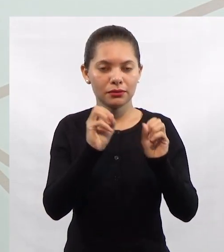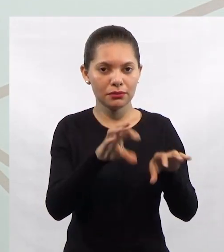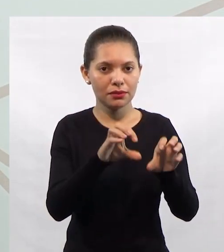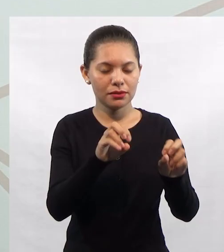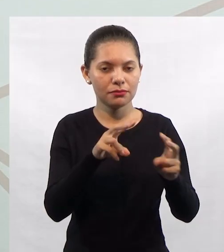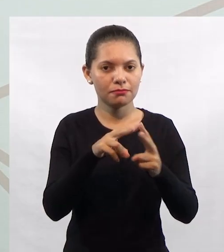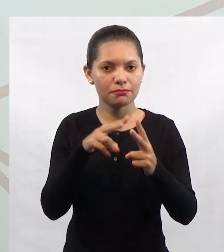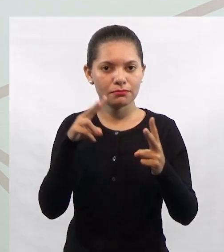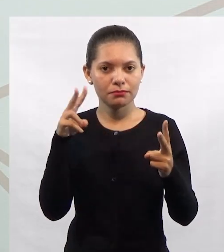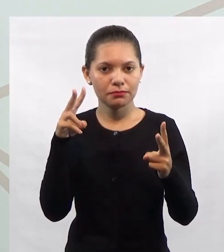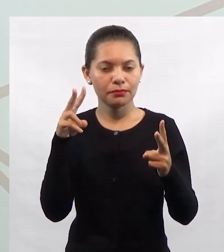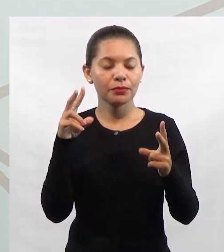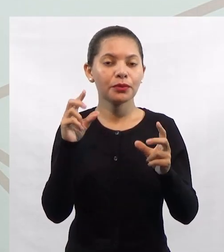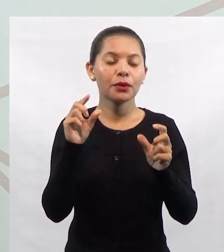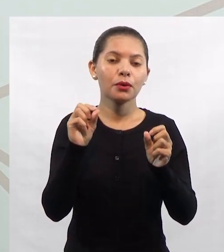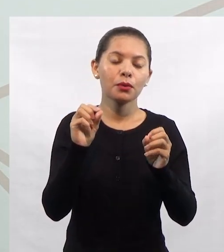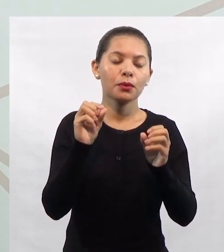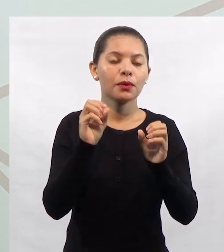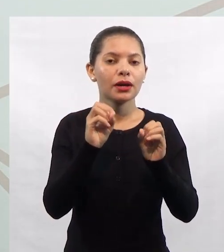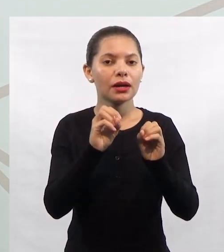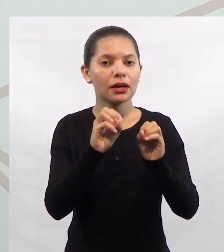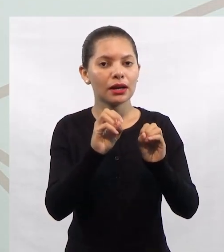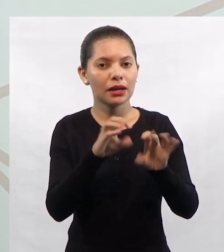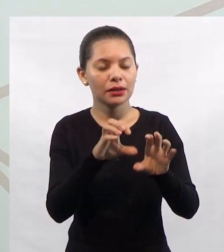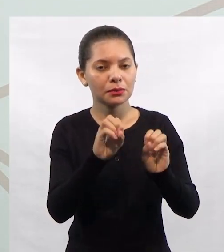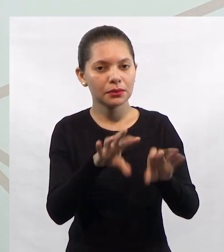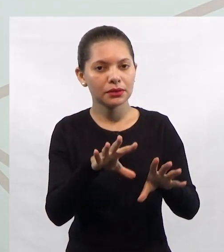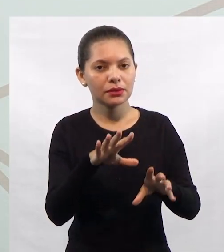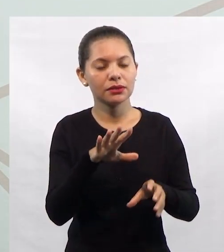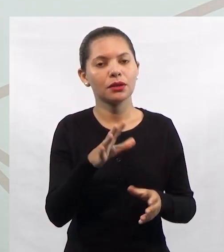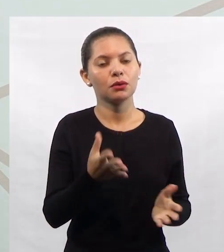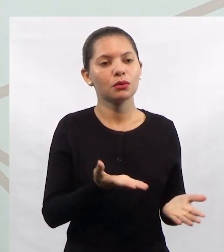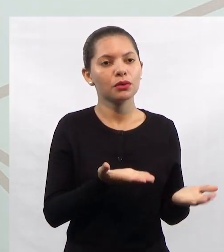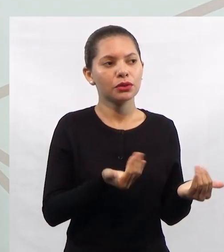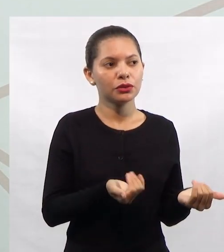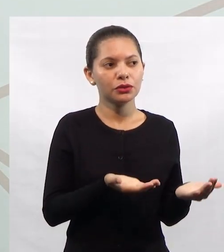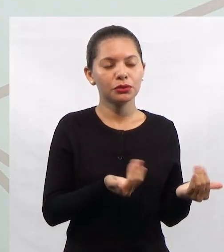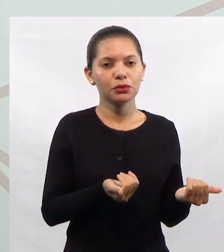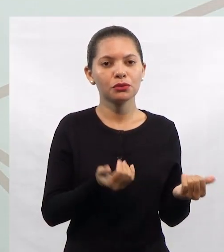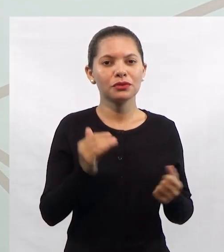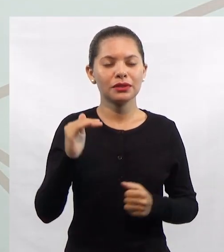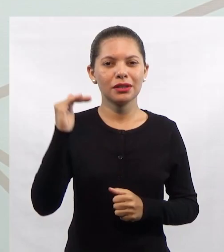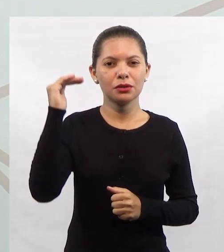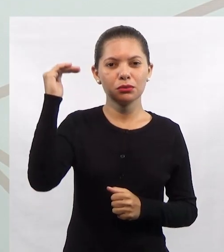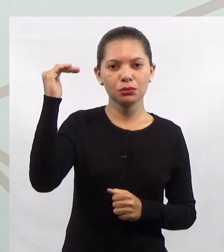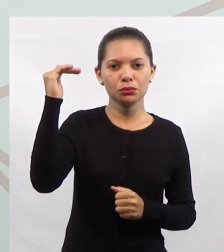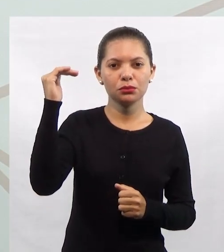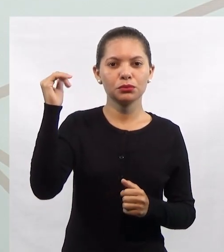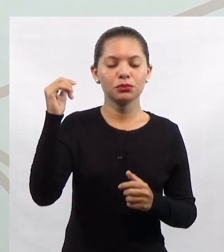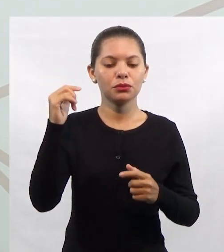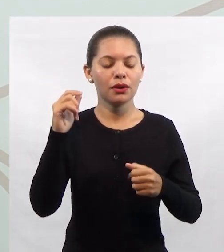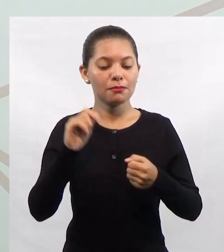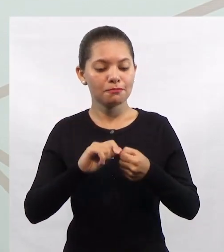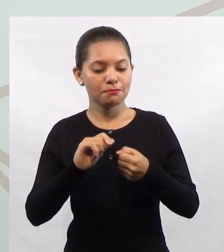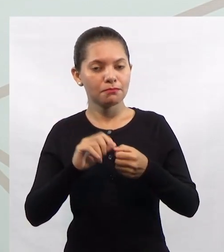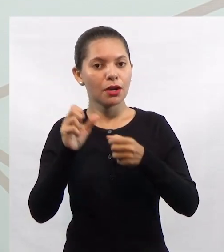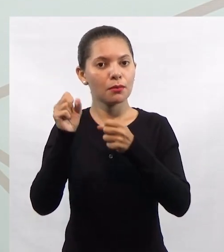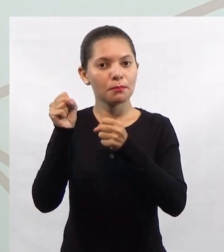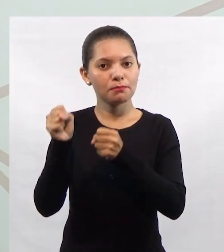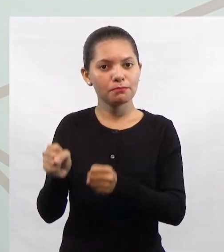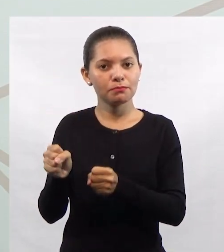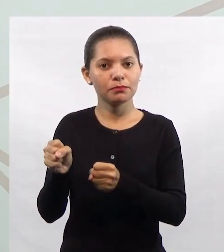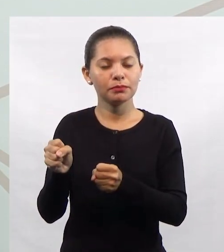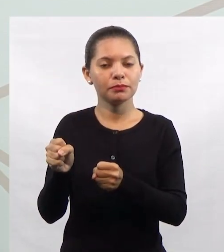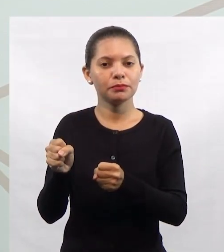educação à distância, a educação de jovens e adultos, ela é uma educação para o exercício do poder.